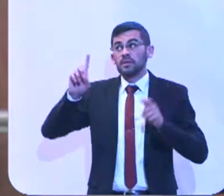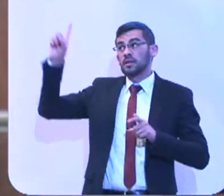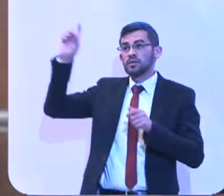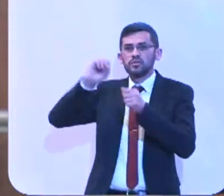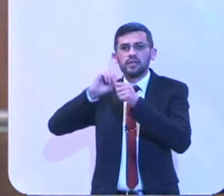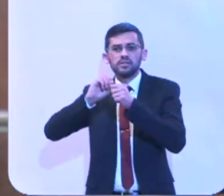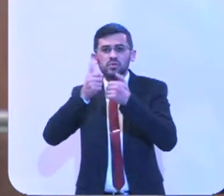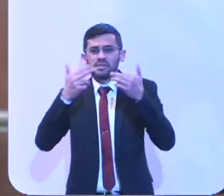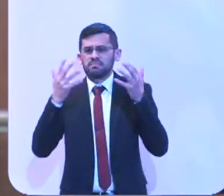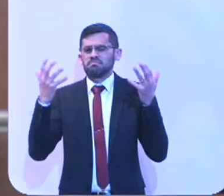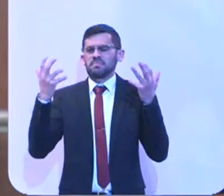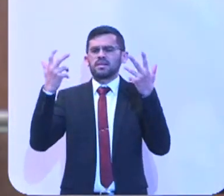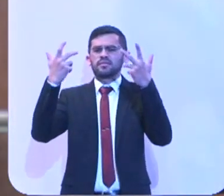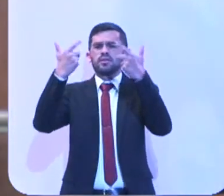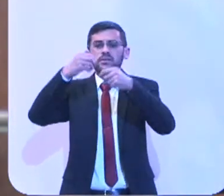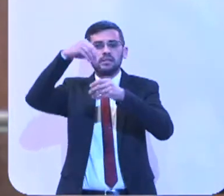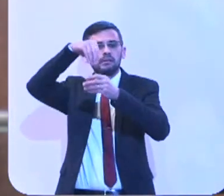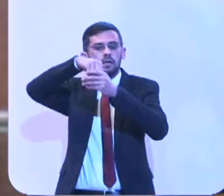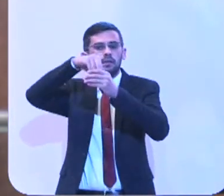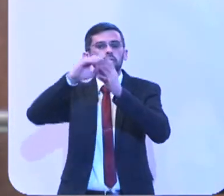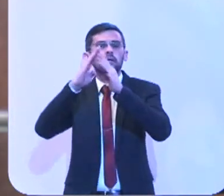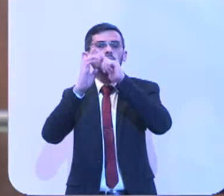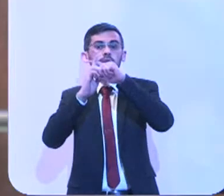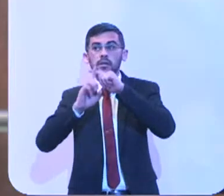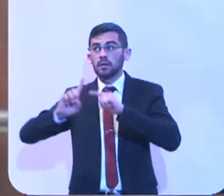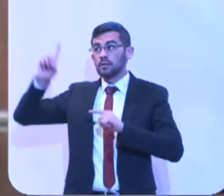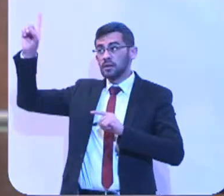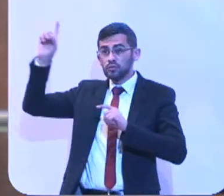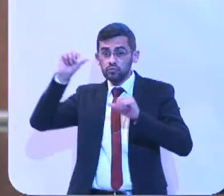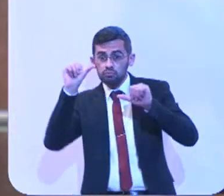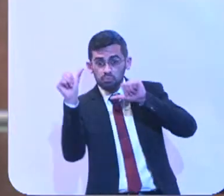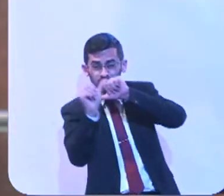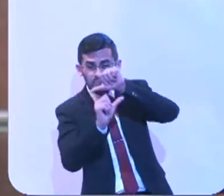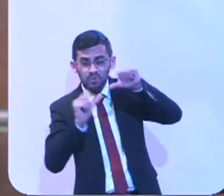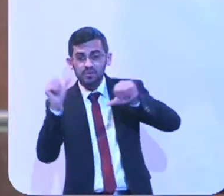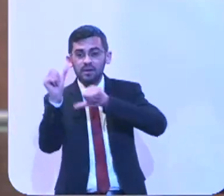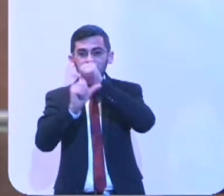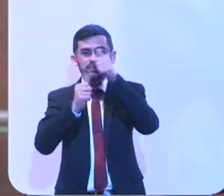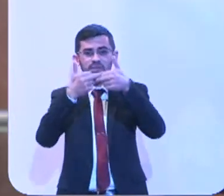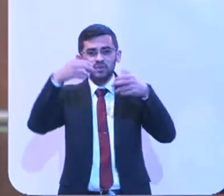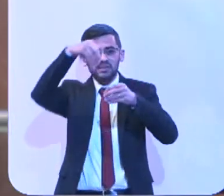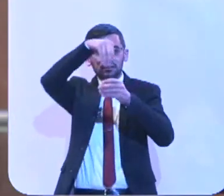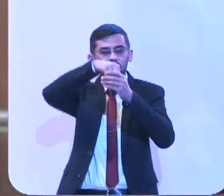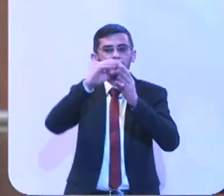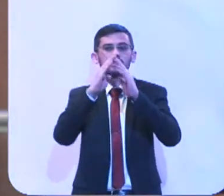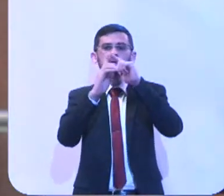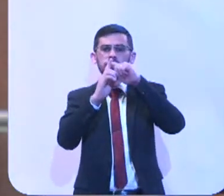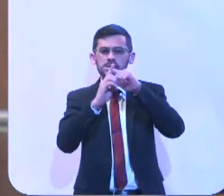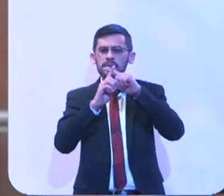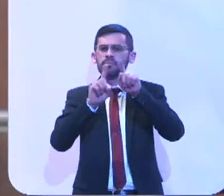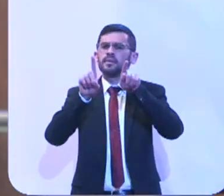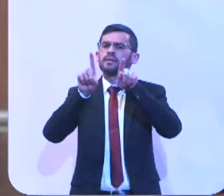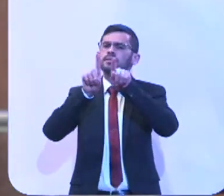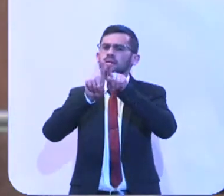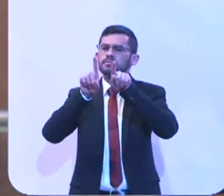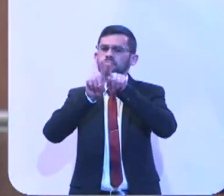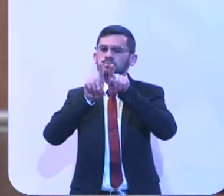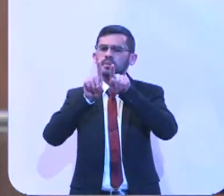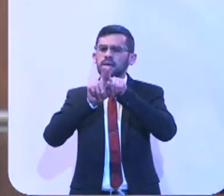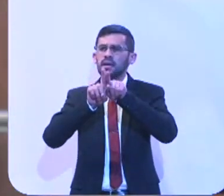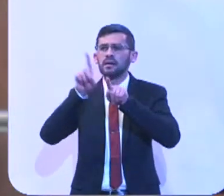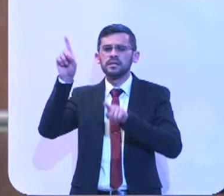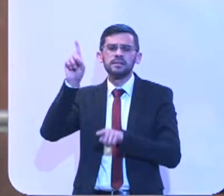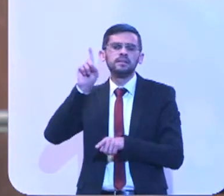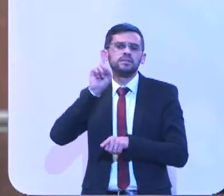algo tremendo no meio daquela igreja. Deus estava trabalhando as estruturas. Foi assim nos Estados Unidos,